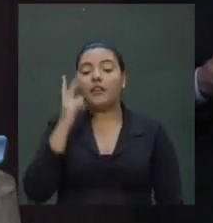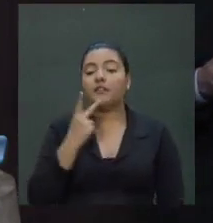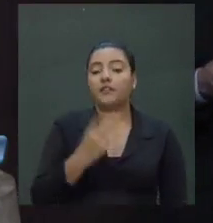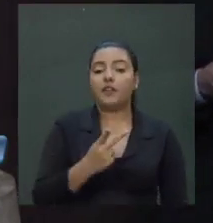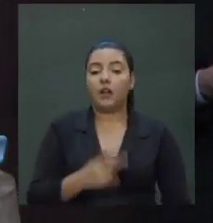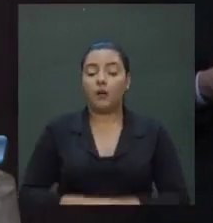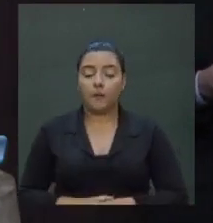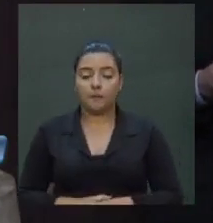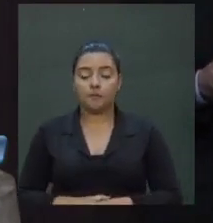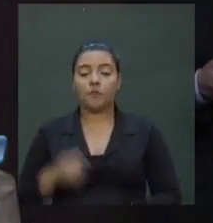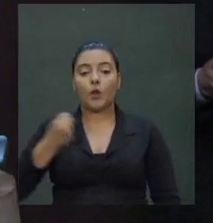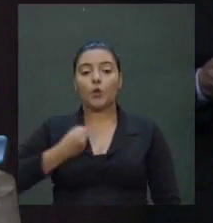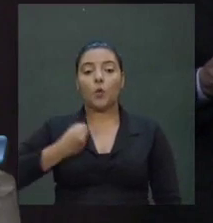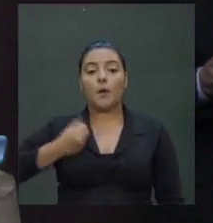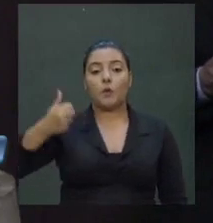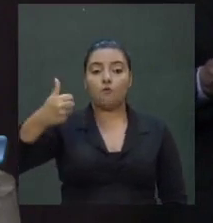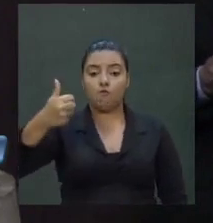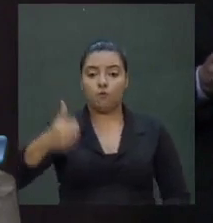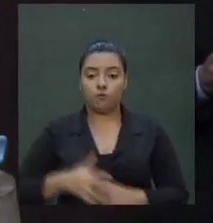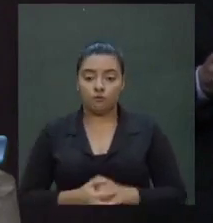na emenda número 1,